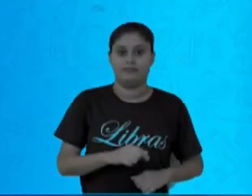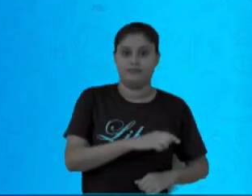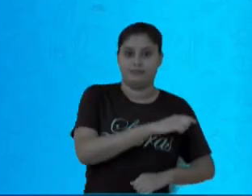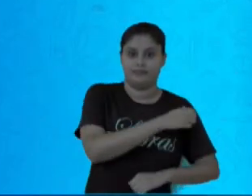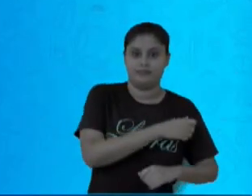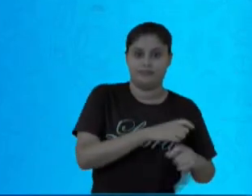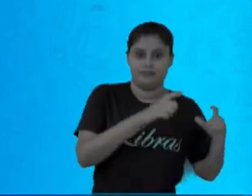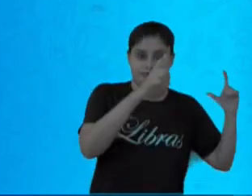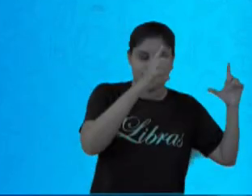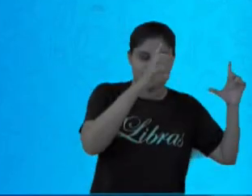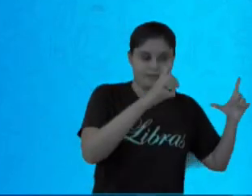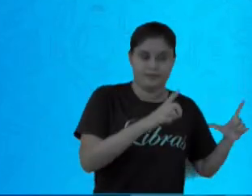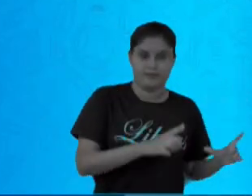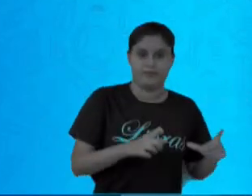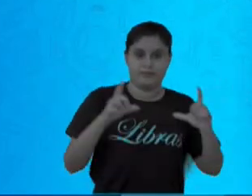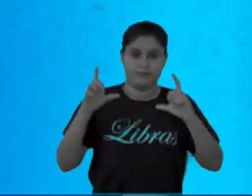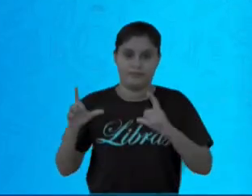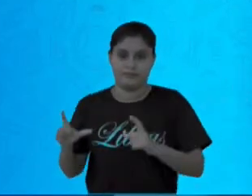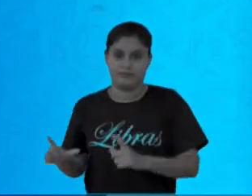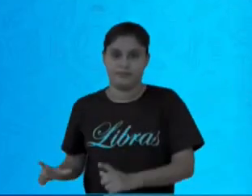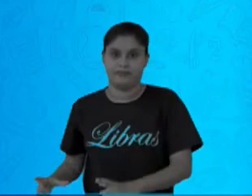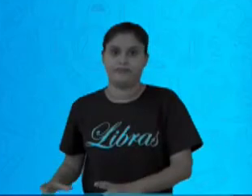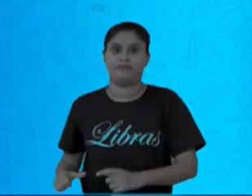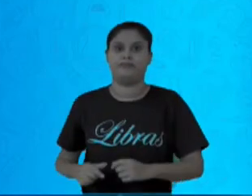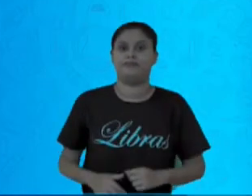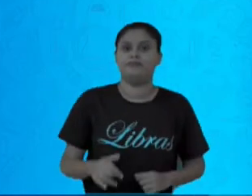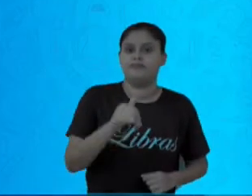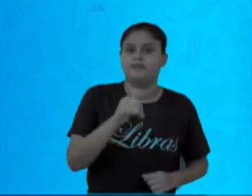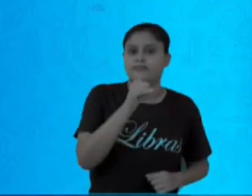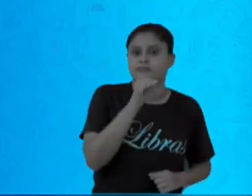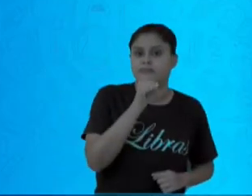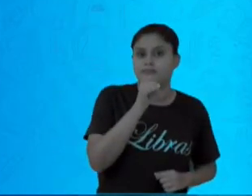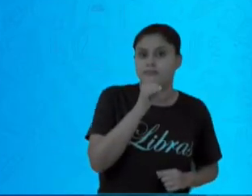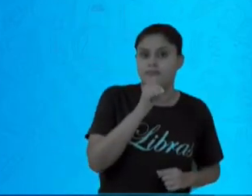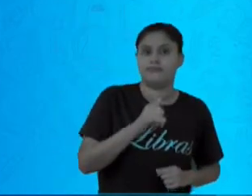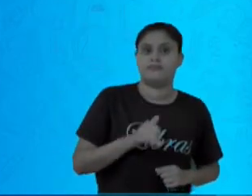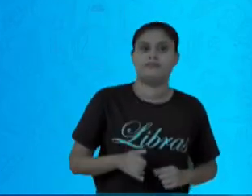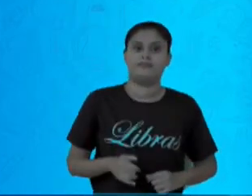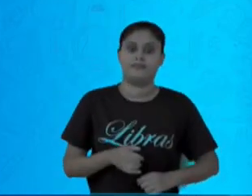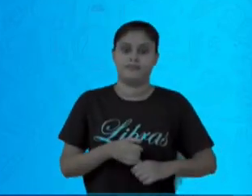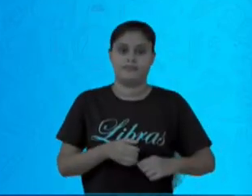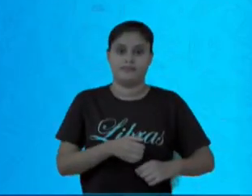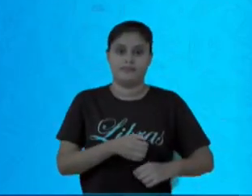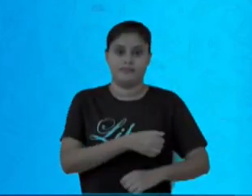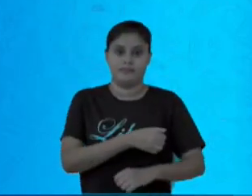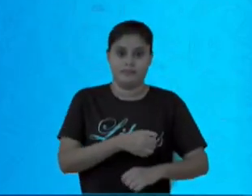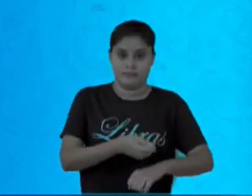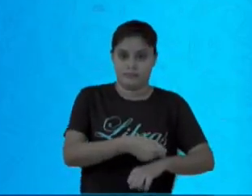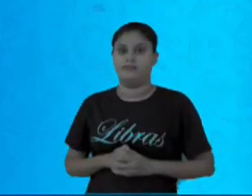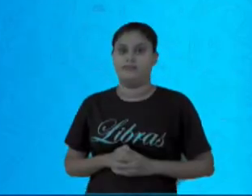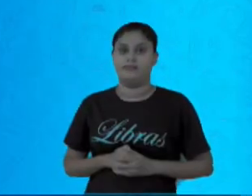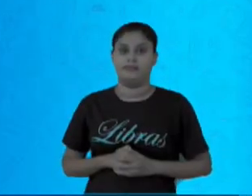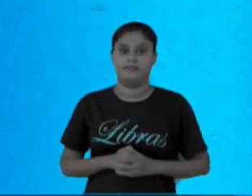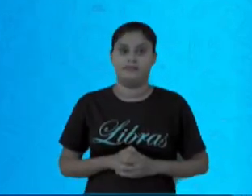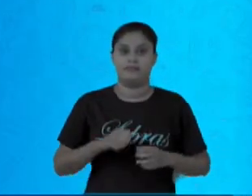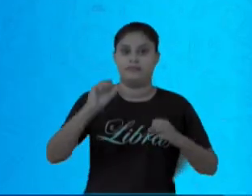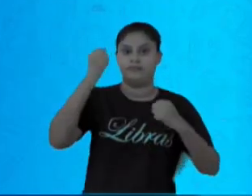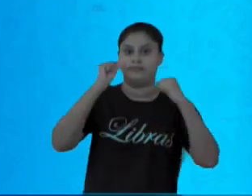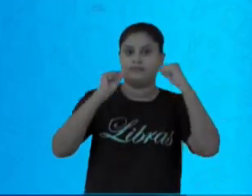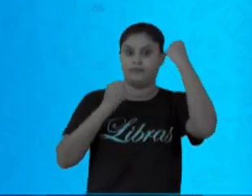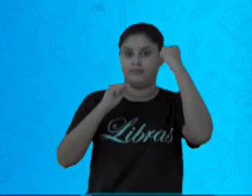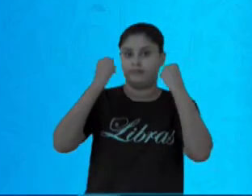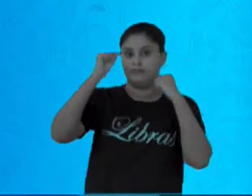os produtos, né, da matéria-prima que vem da zona rural. Bolsas, cintos, carteiras, que são fabricados